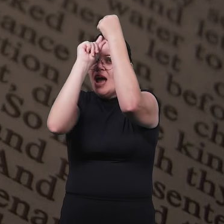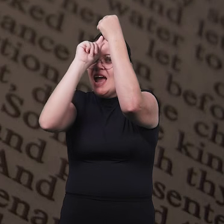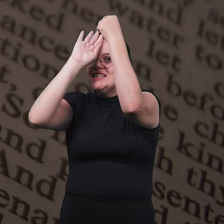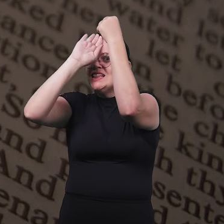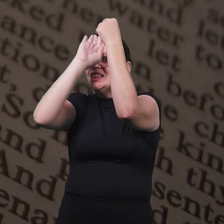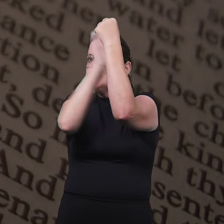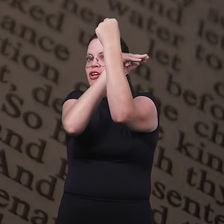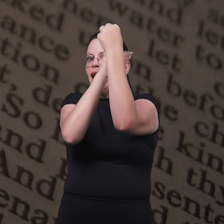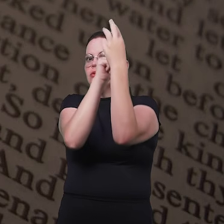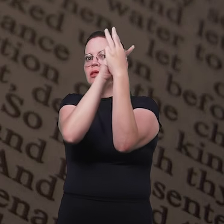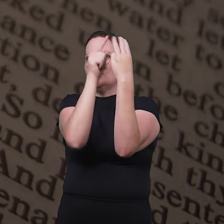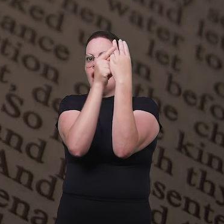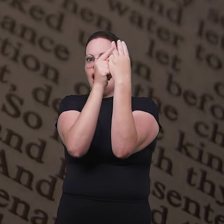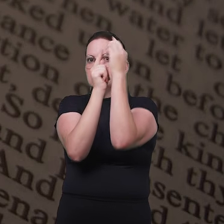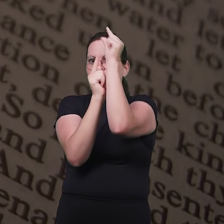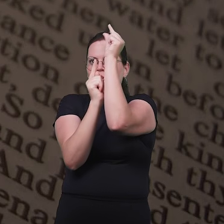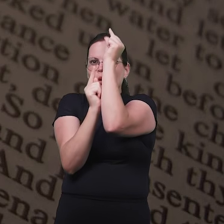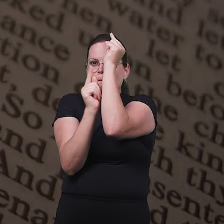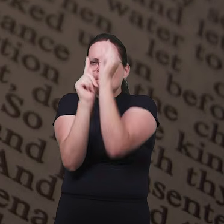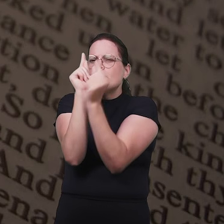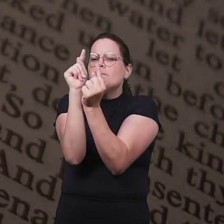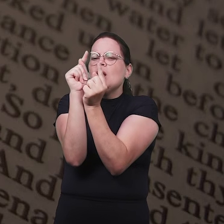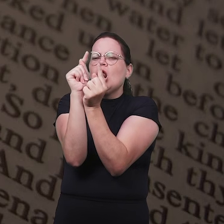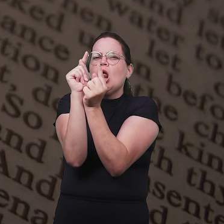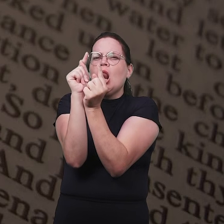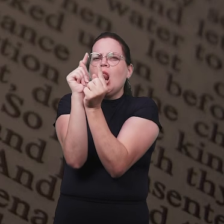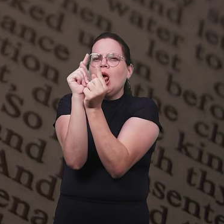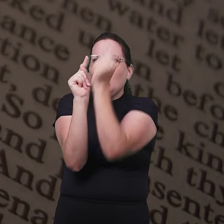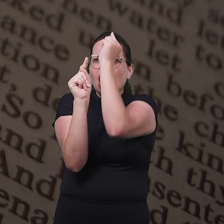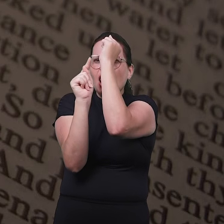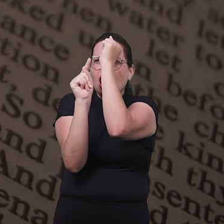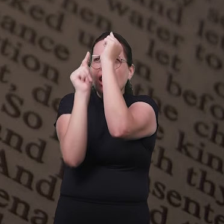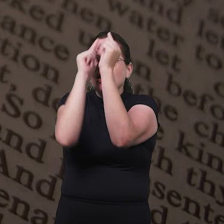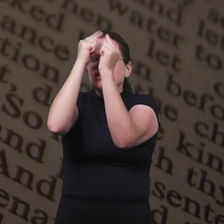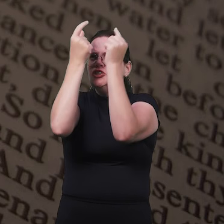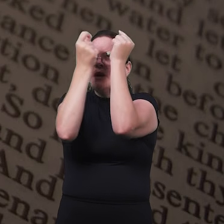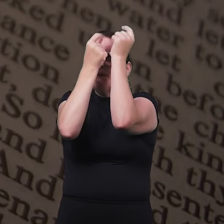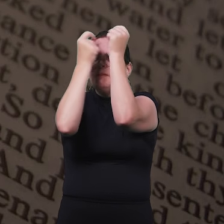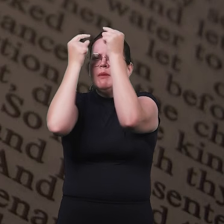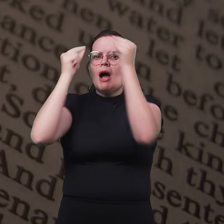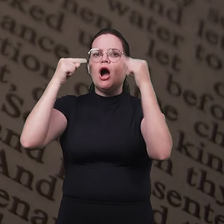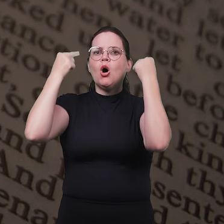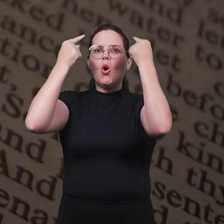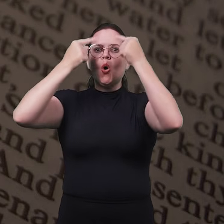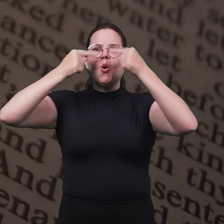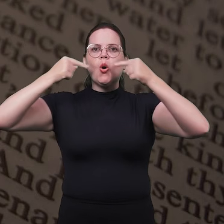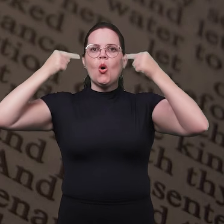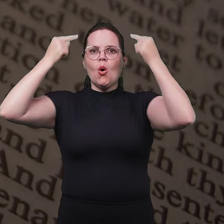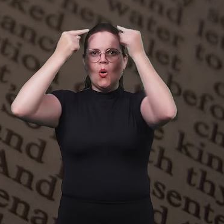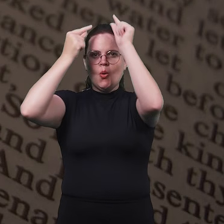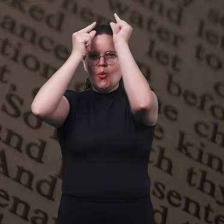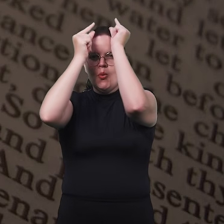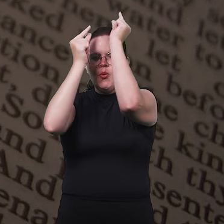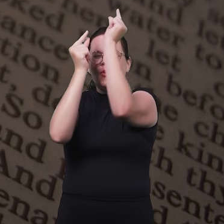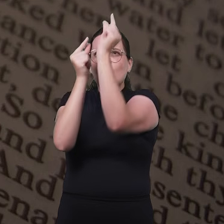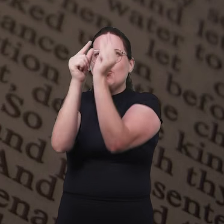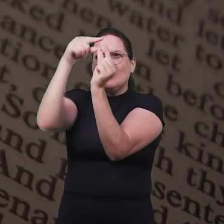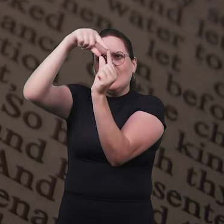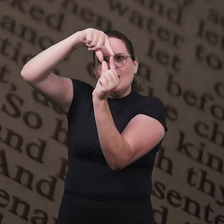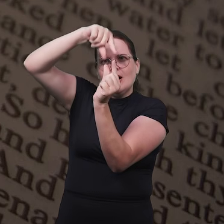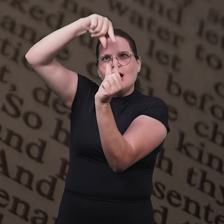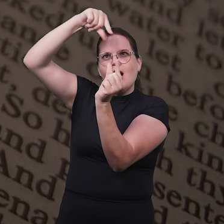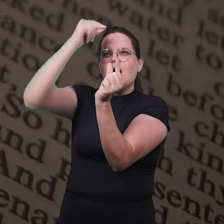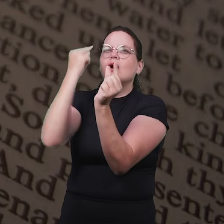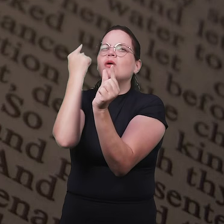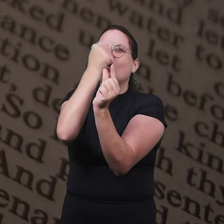pontas primeiras foram arrancadas, e eis que nessa ponta havia olhos como olhos